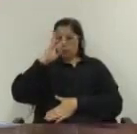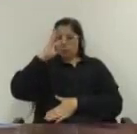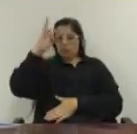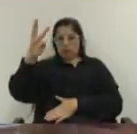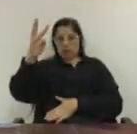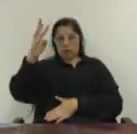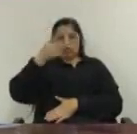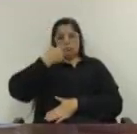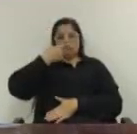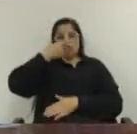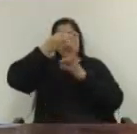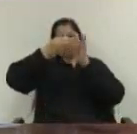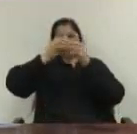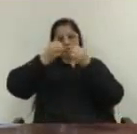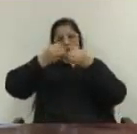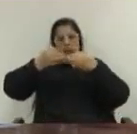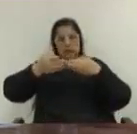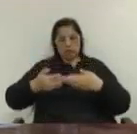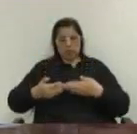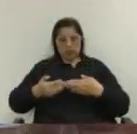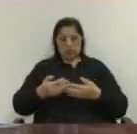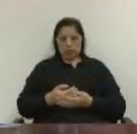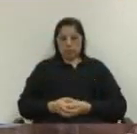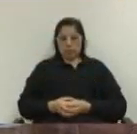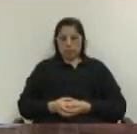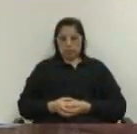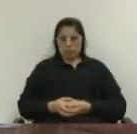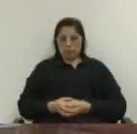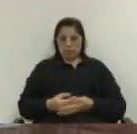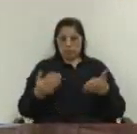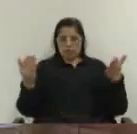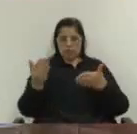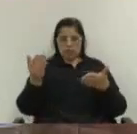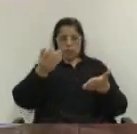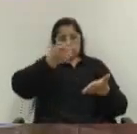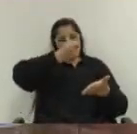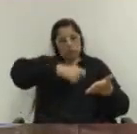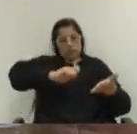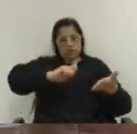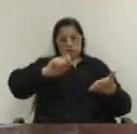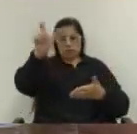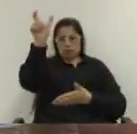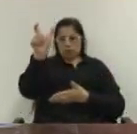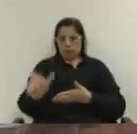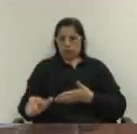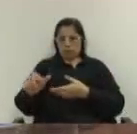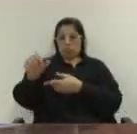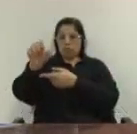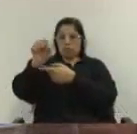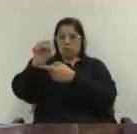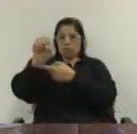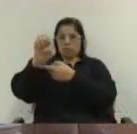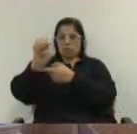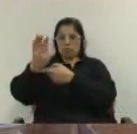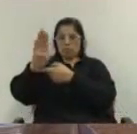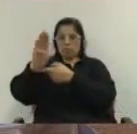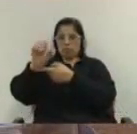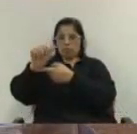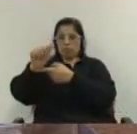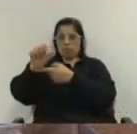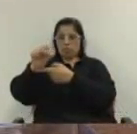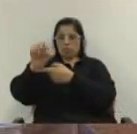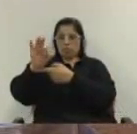das testemunhas. Sem mais para o momento, subscrevo-me, Sebastião Augusto Alexandre.